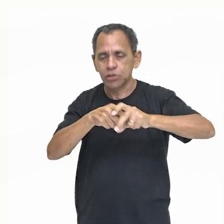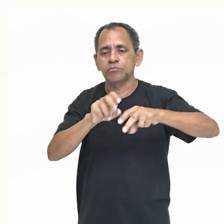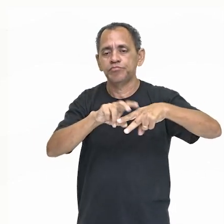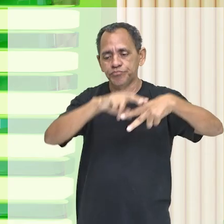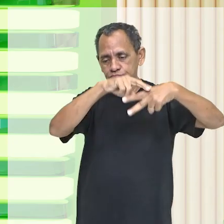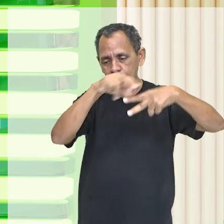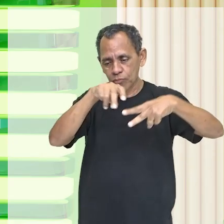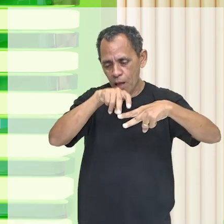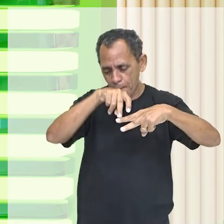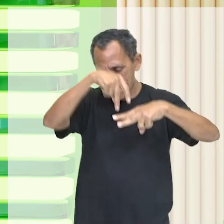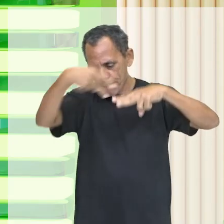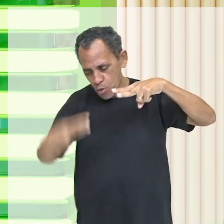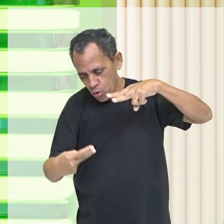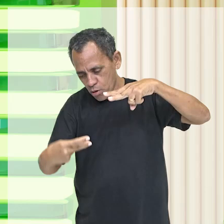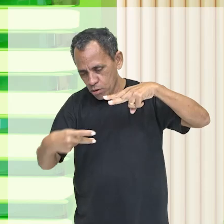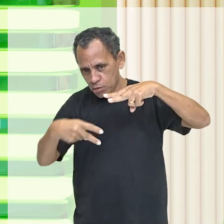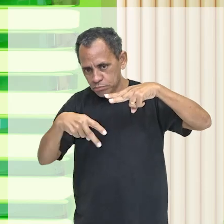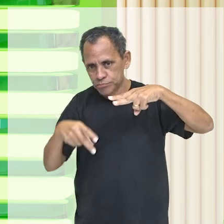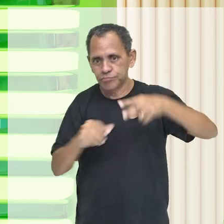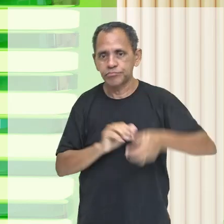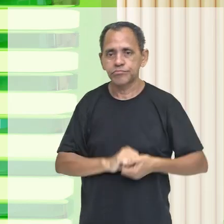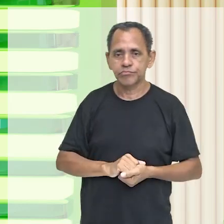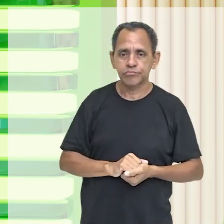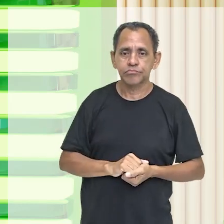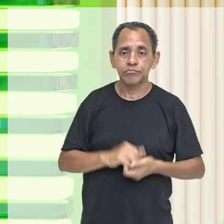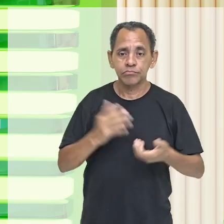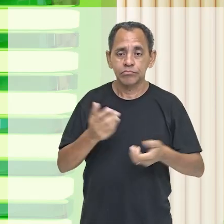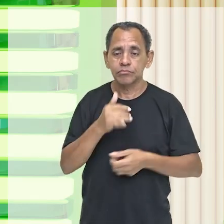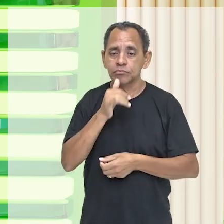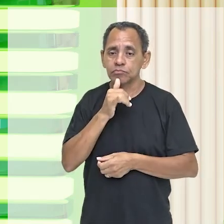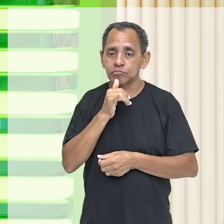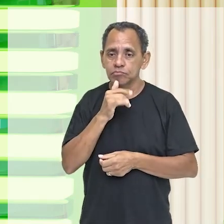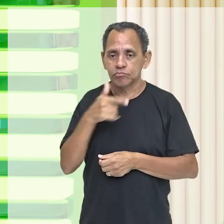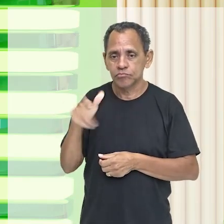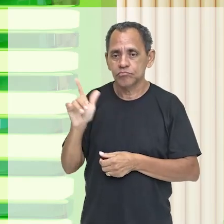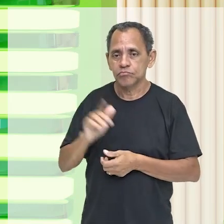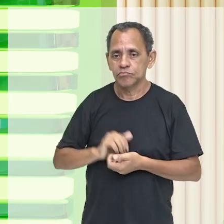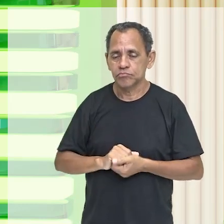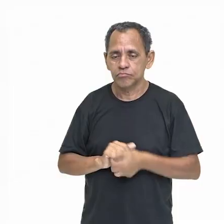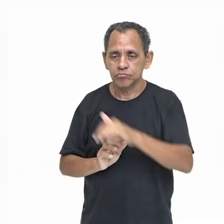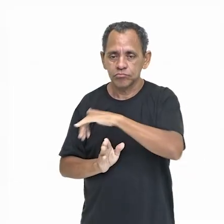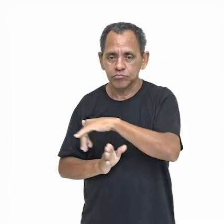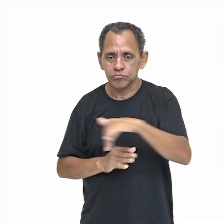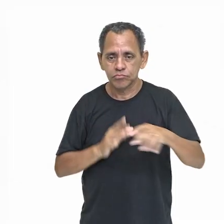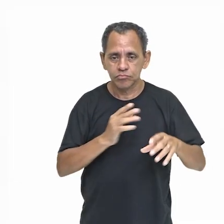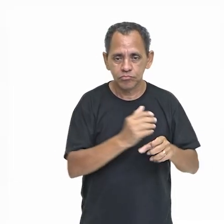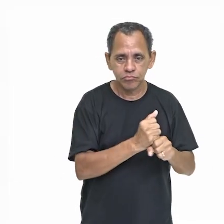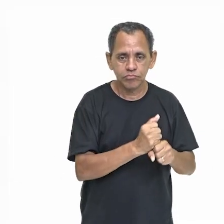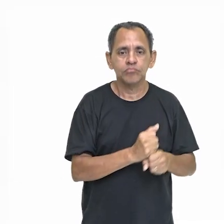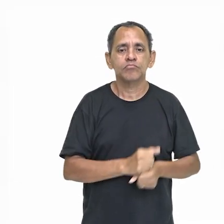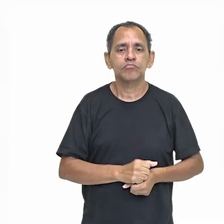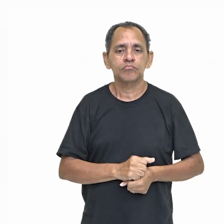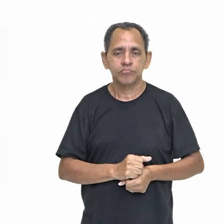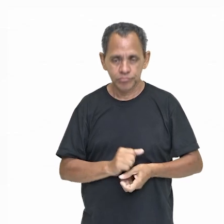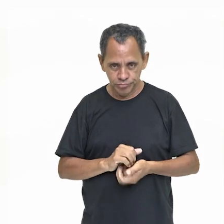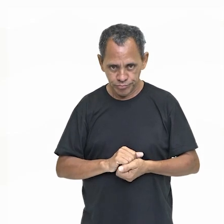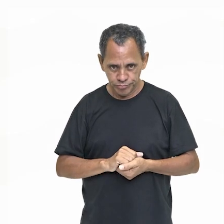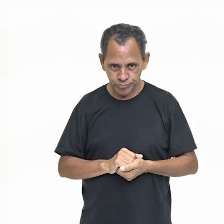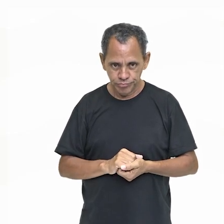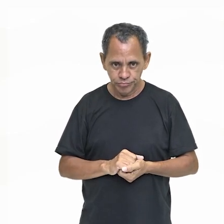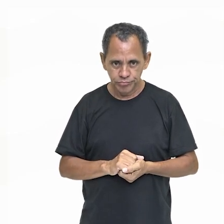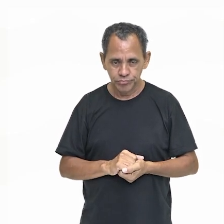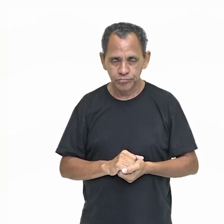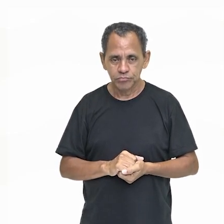energia potencial muito bem pessoal nós temos um exemplo aí do cálculo da energia mecânica vamos a ele olha só